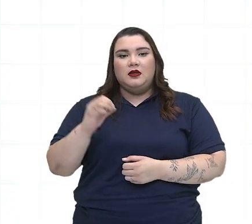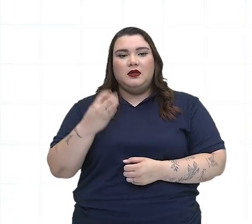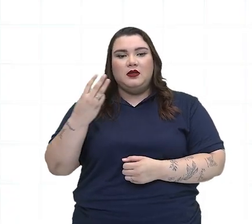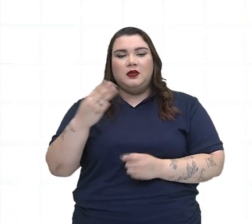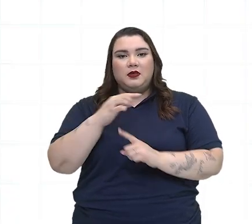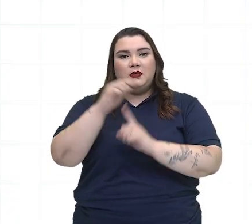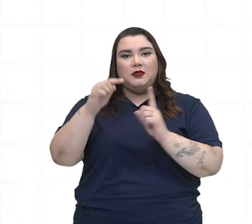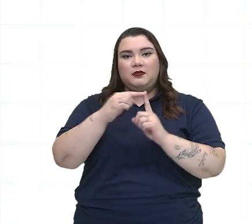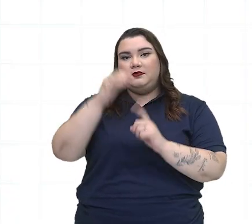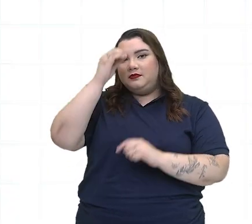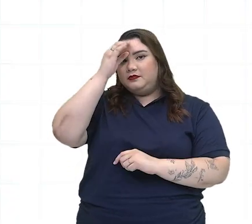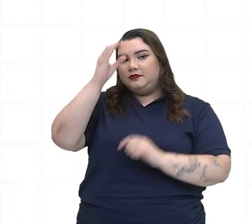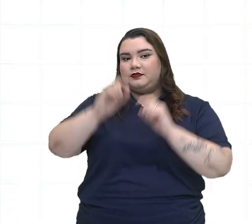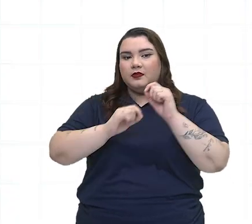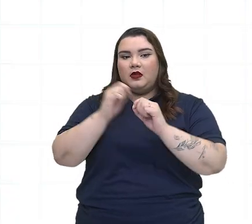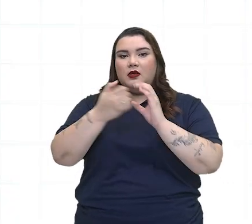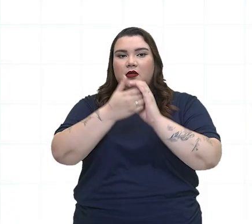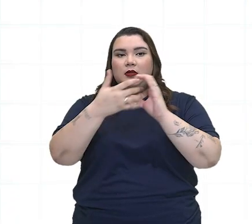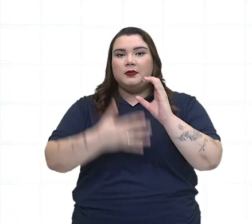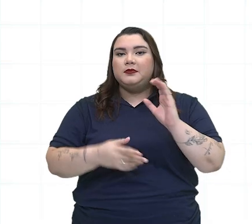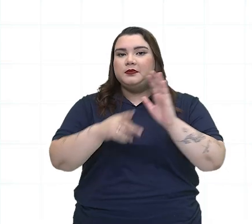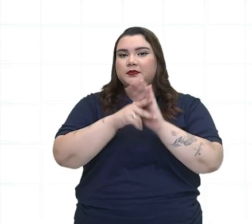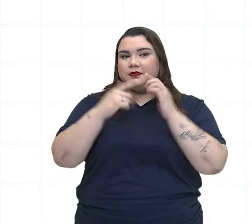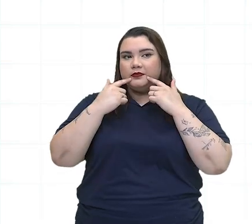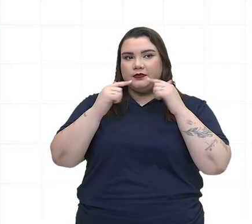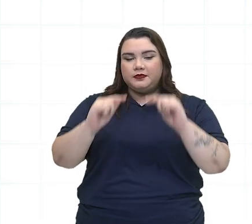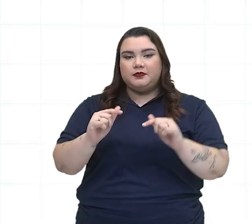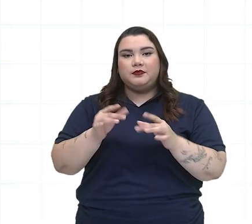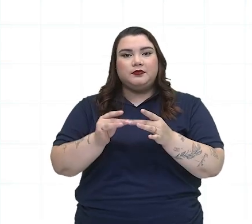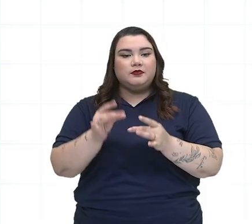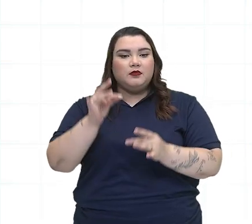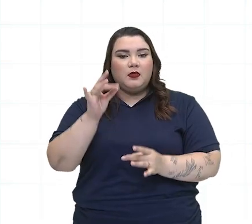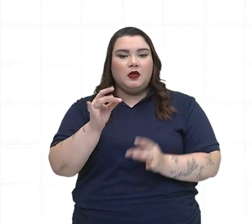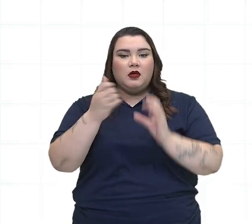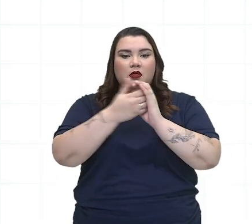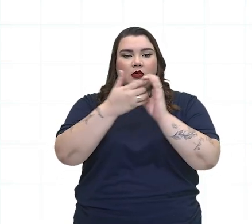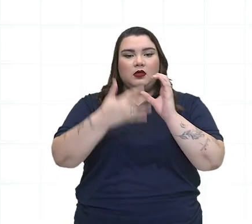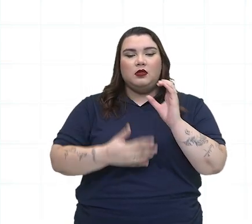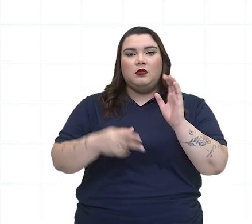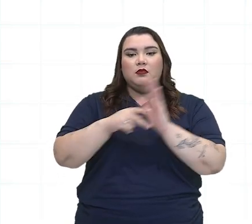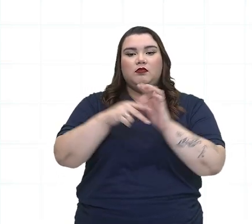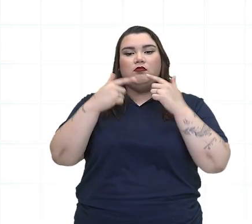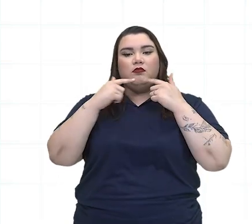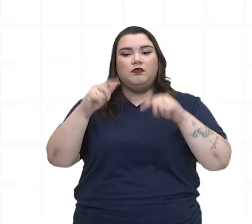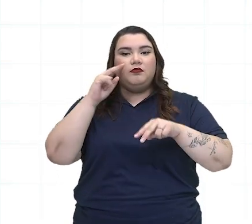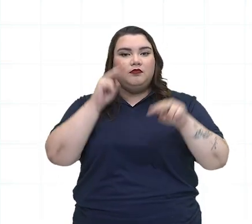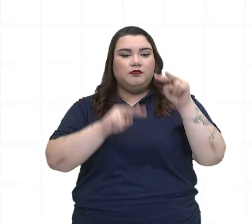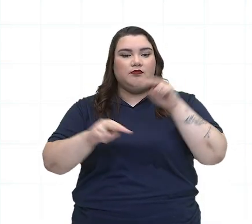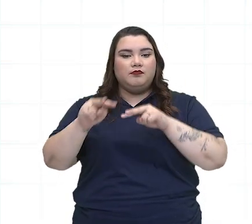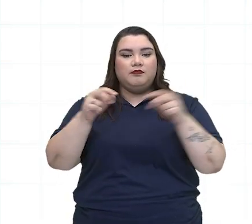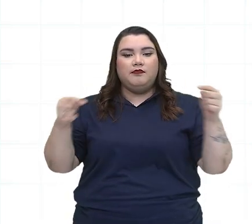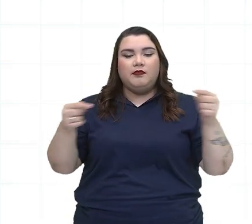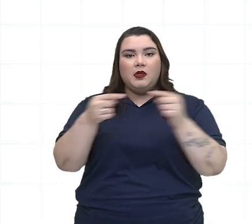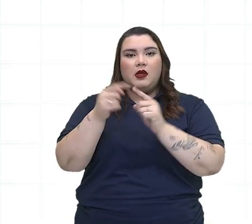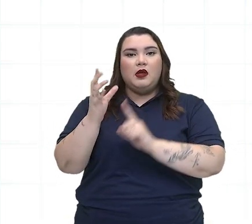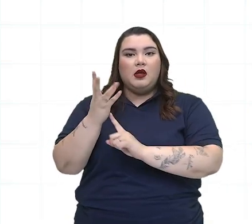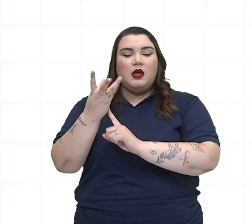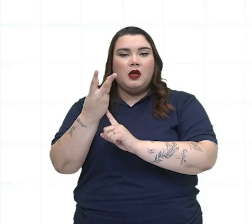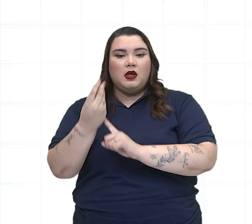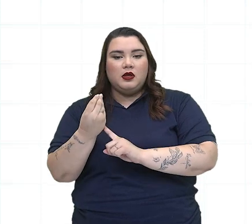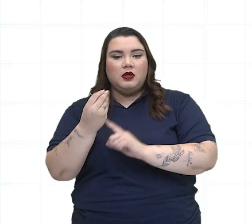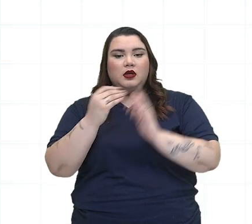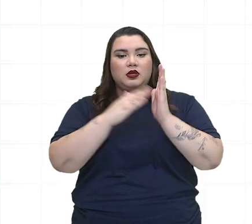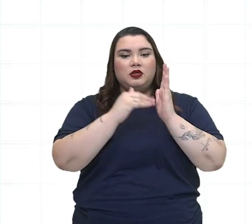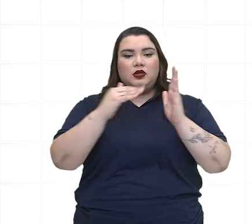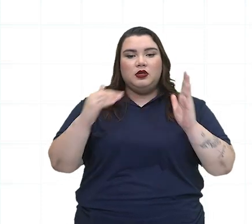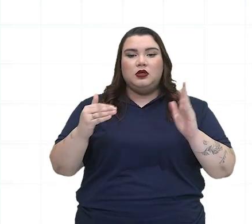objeto de conhecimento, elementos da linguagem. Detalhamento, os elementos da linguagem visual nas obras de arte